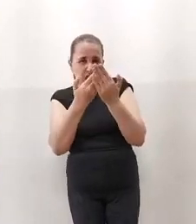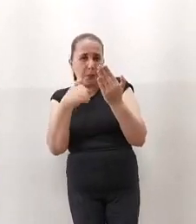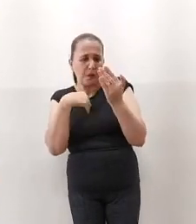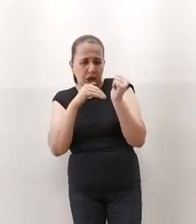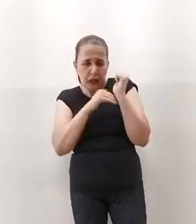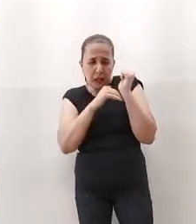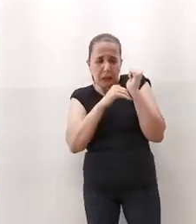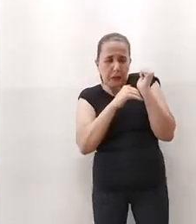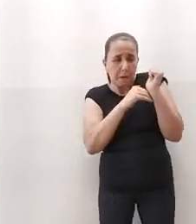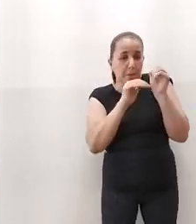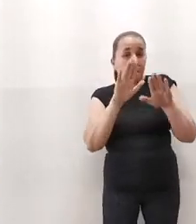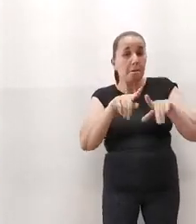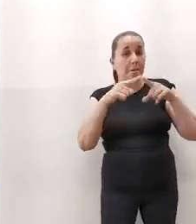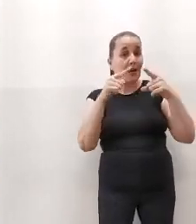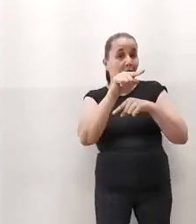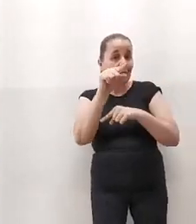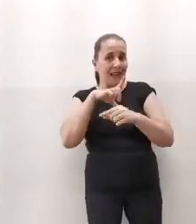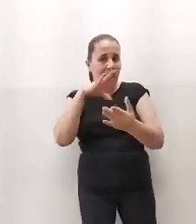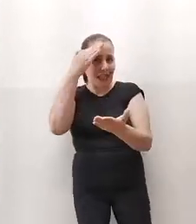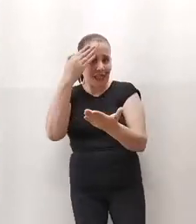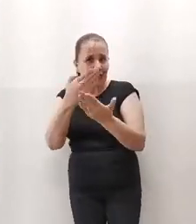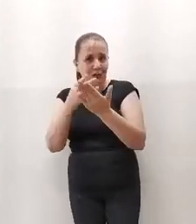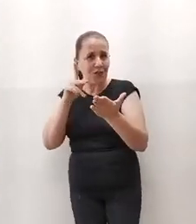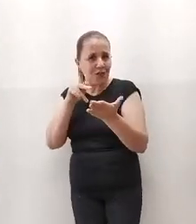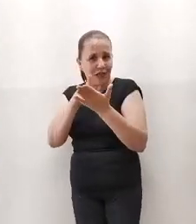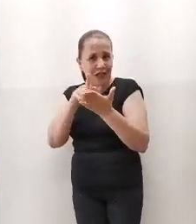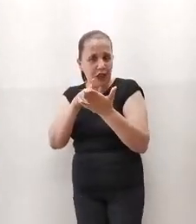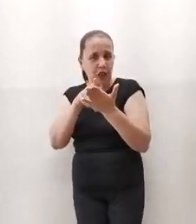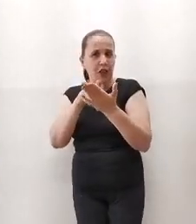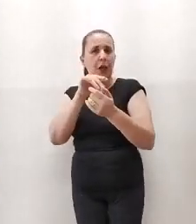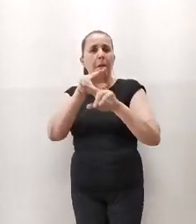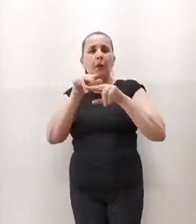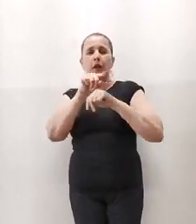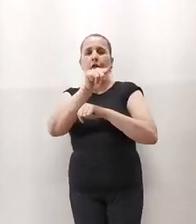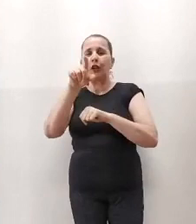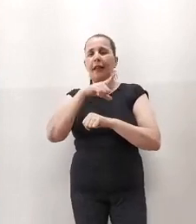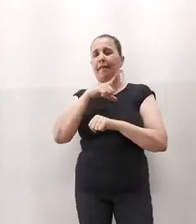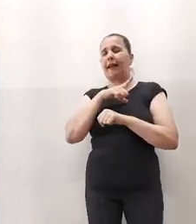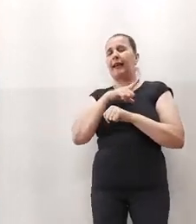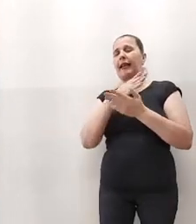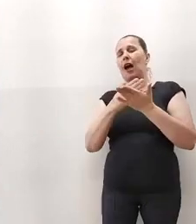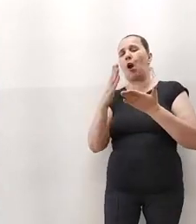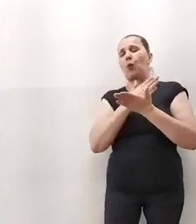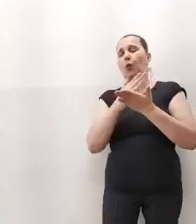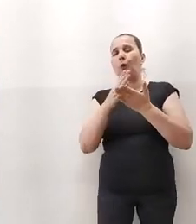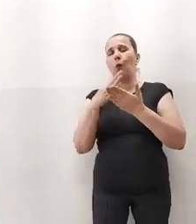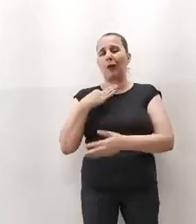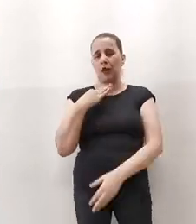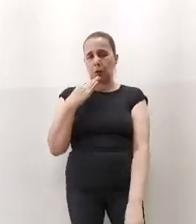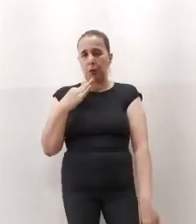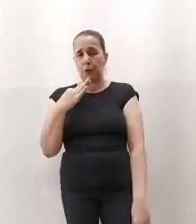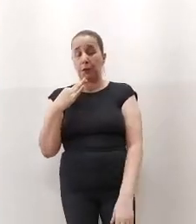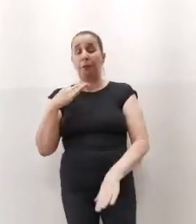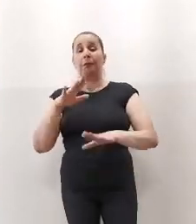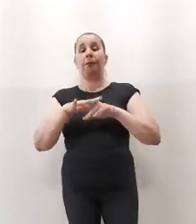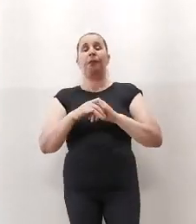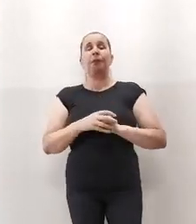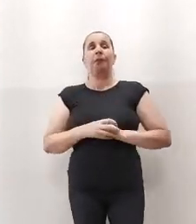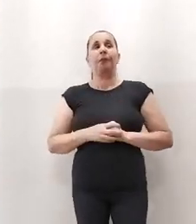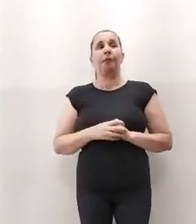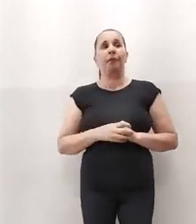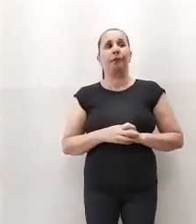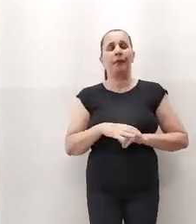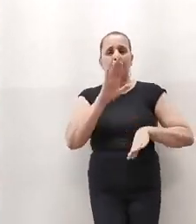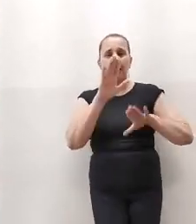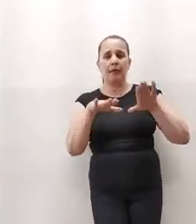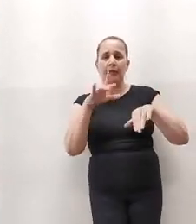forma camuflar. Mas você acredita em algo e por isso você tem determinadas atitudes. É isso que Paulo está falando.